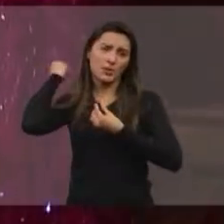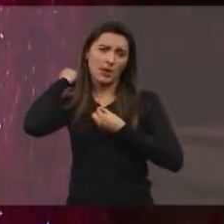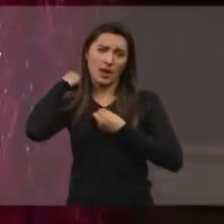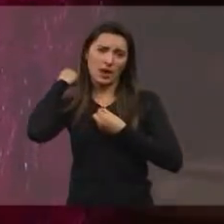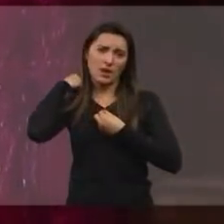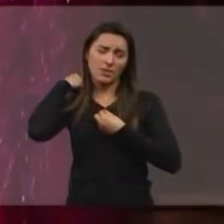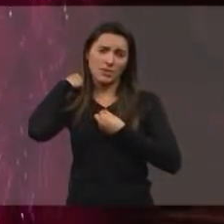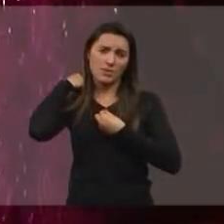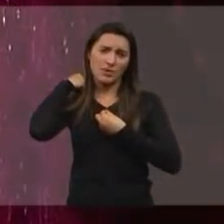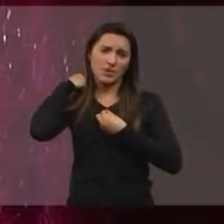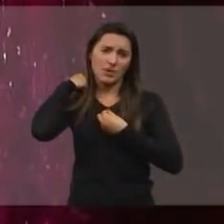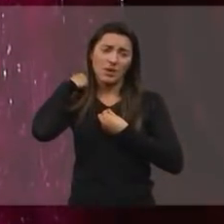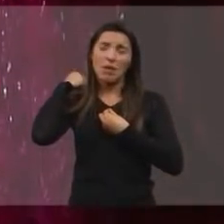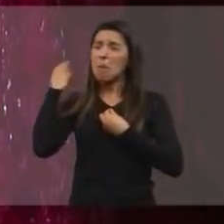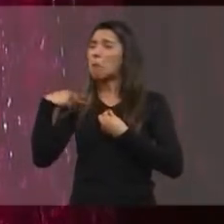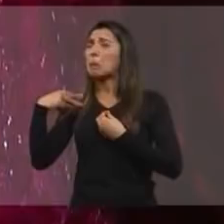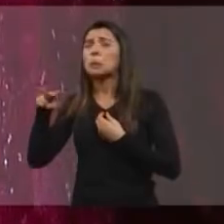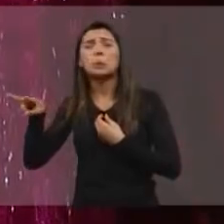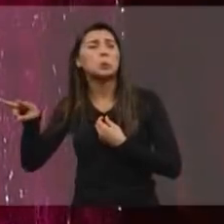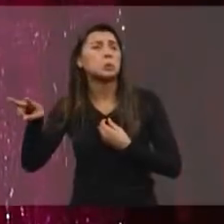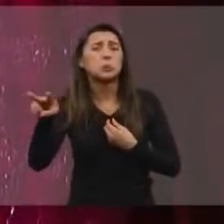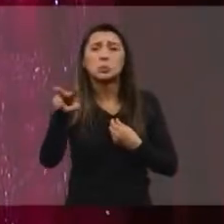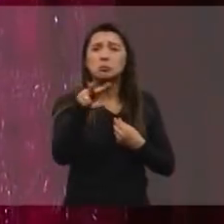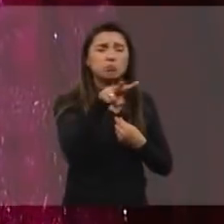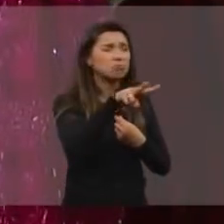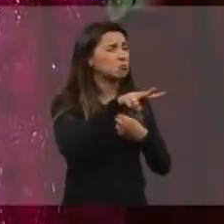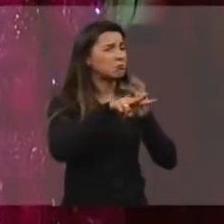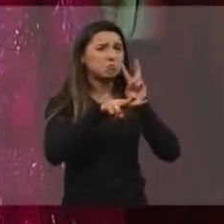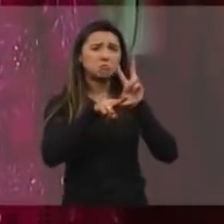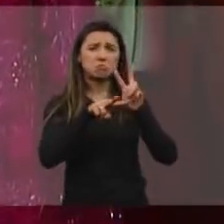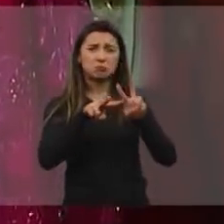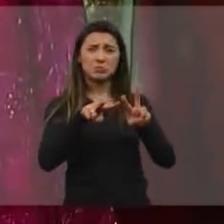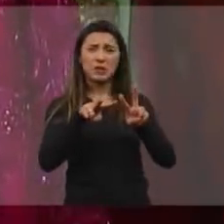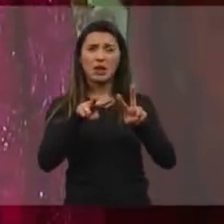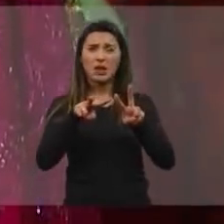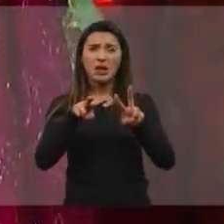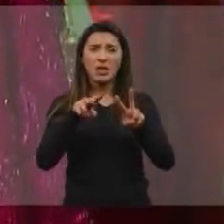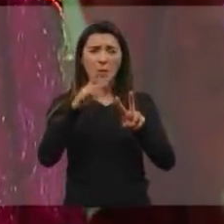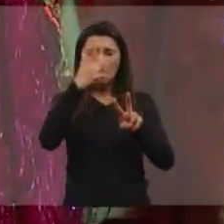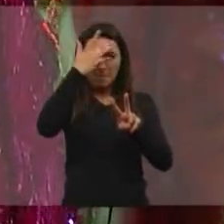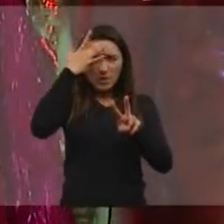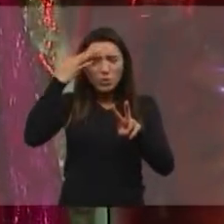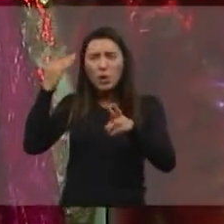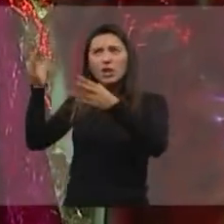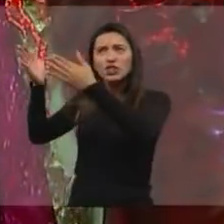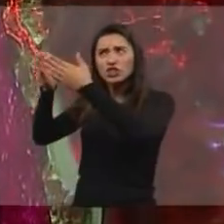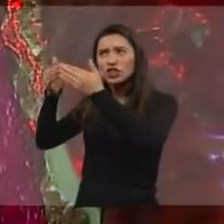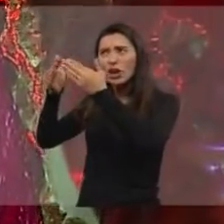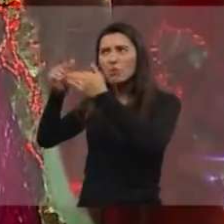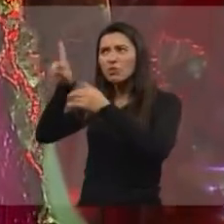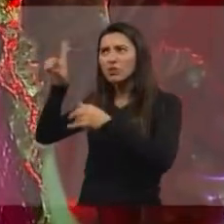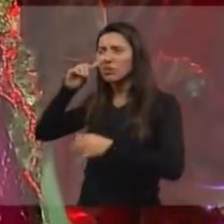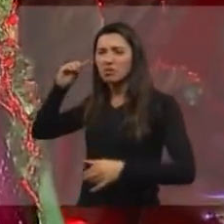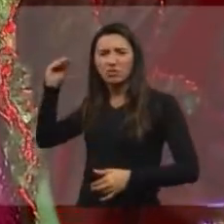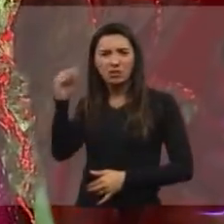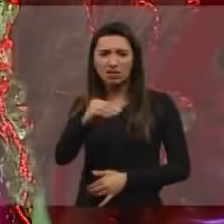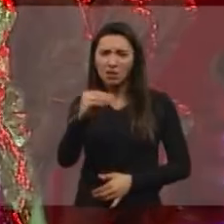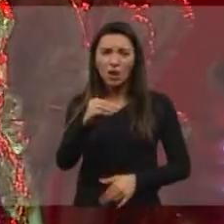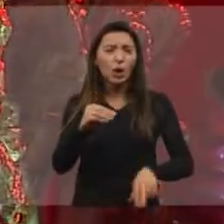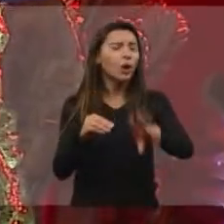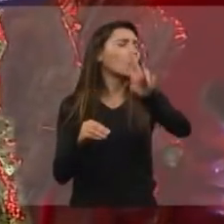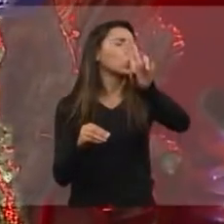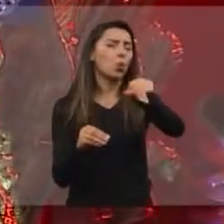nunca se ouviu dizer que alguém tendo recorrido a vós tenha ficado